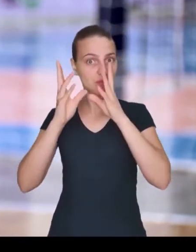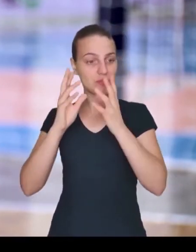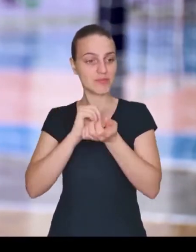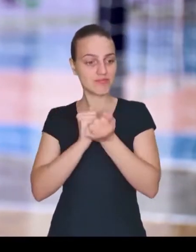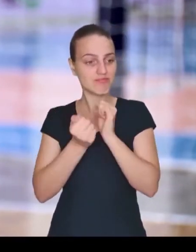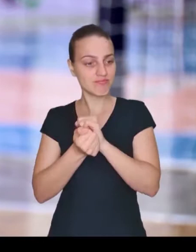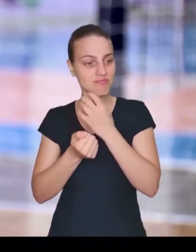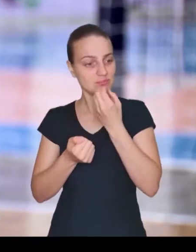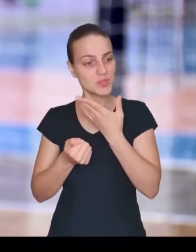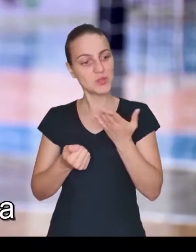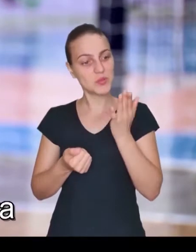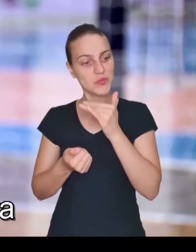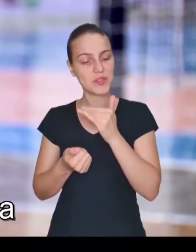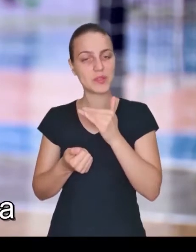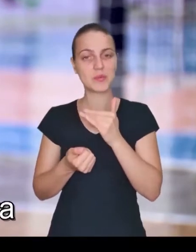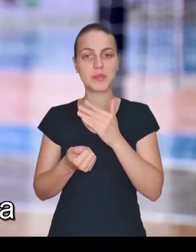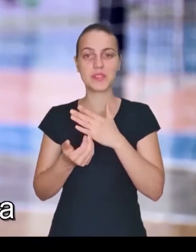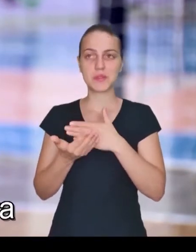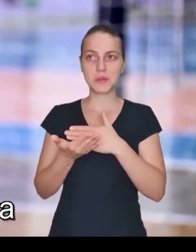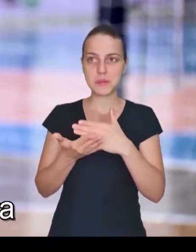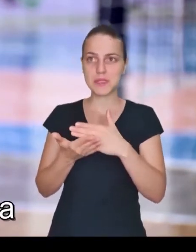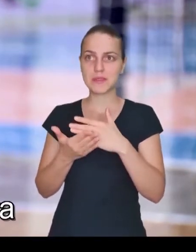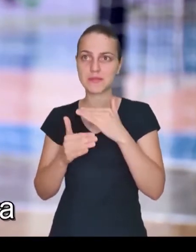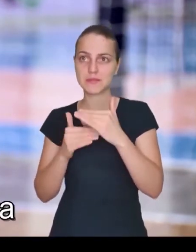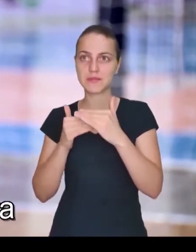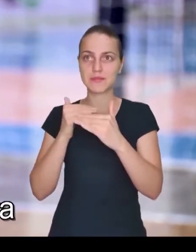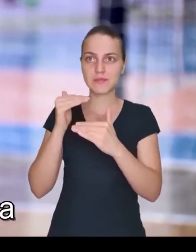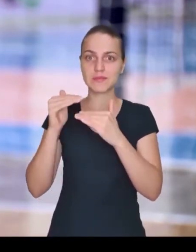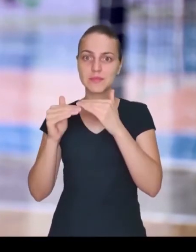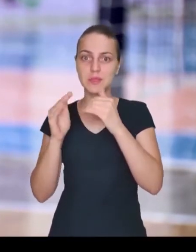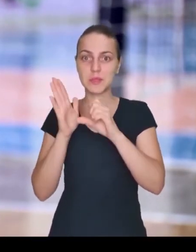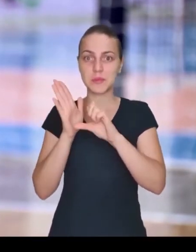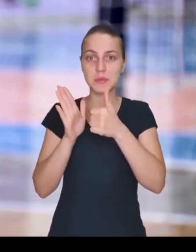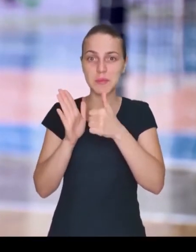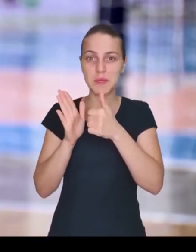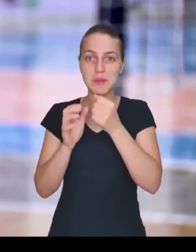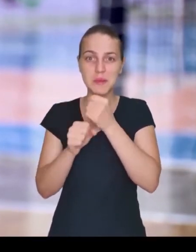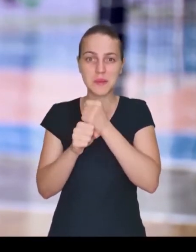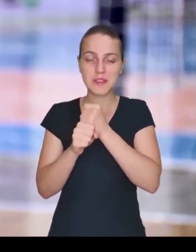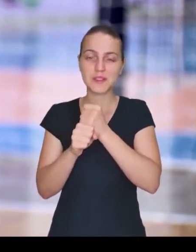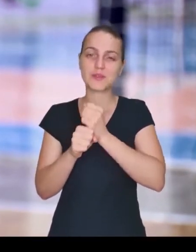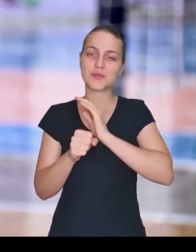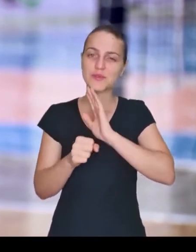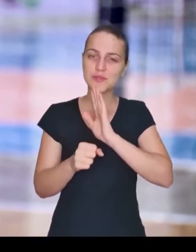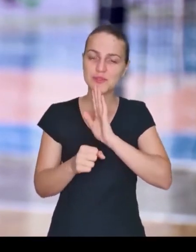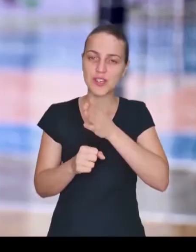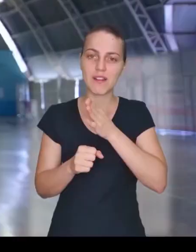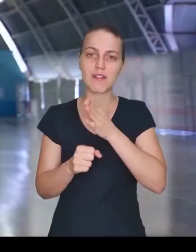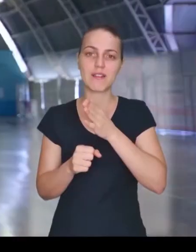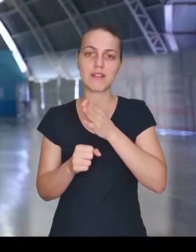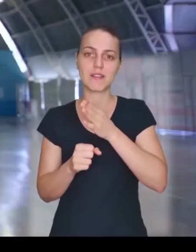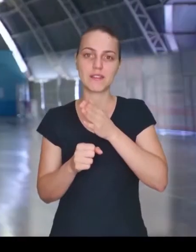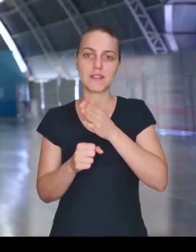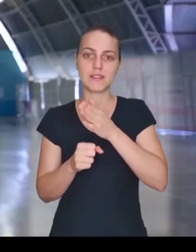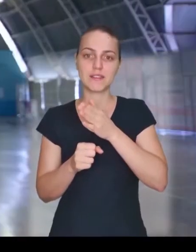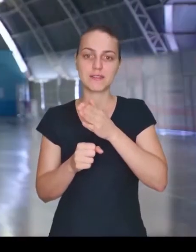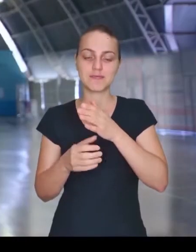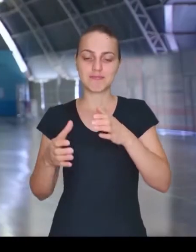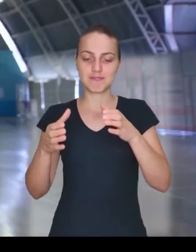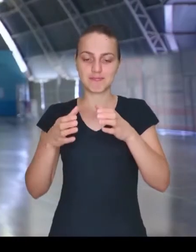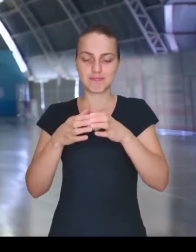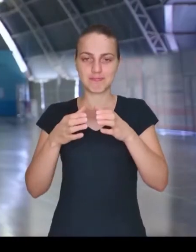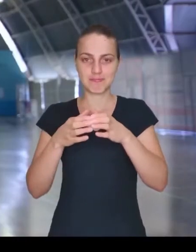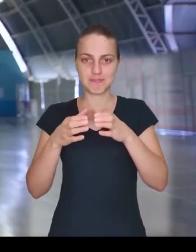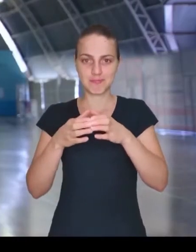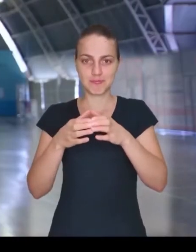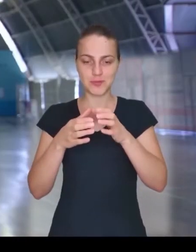a Deus consegui me adaptar bem. No primeiro ano já fui galgando um pouco da seleção brasileira e hoje estou atingindo o meu objetivo maior. 1 ano e meio depois da